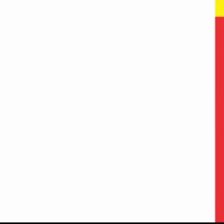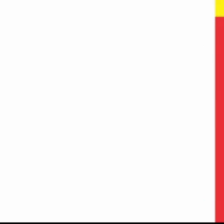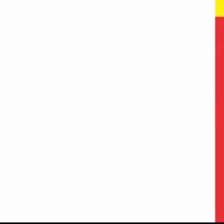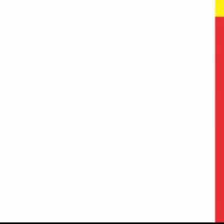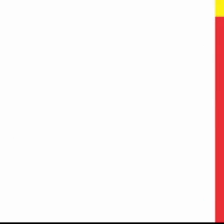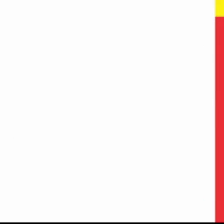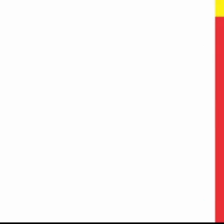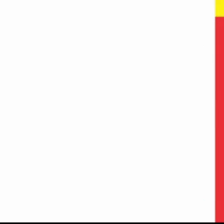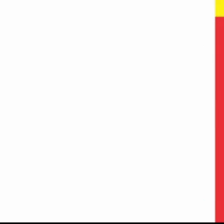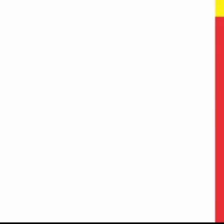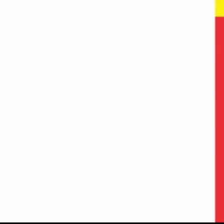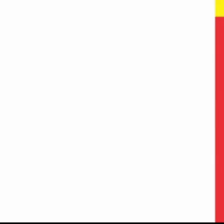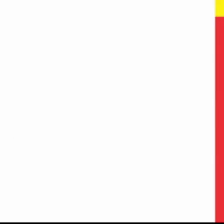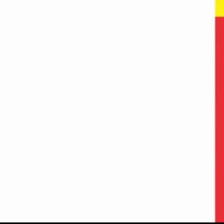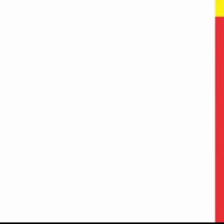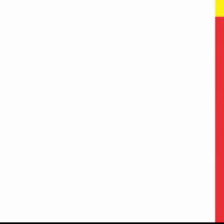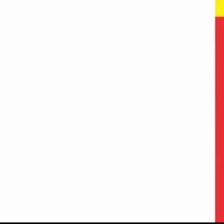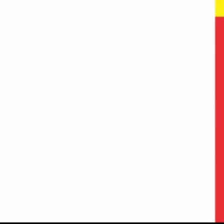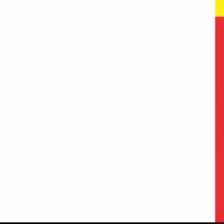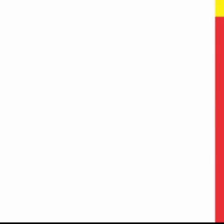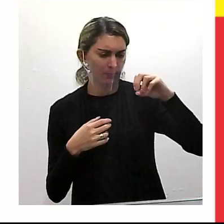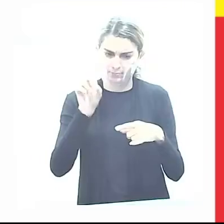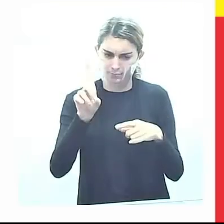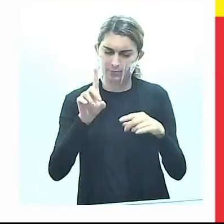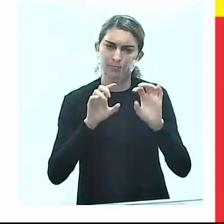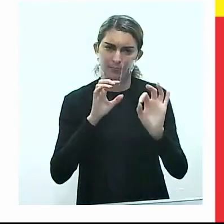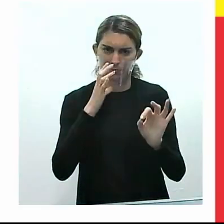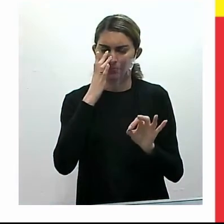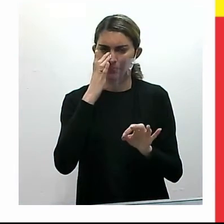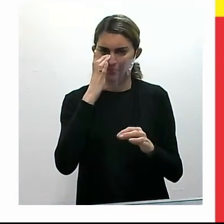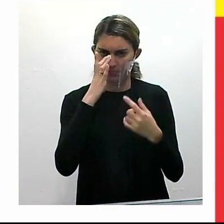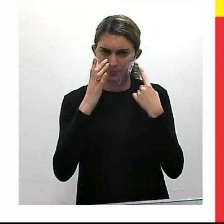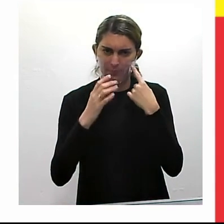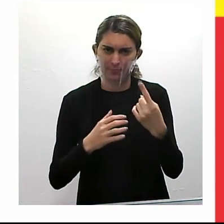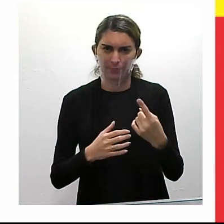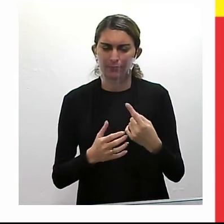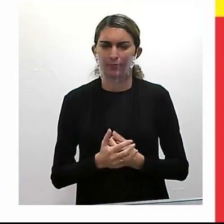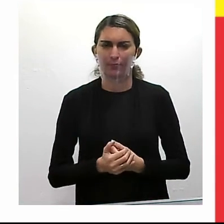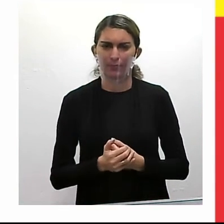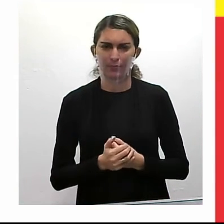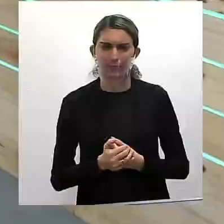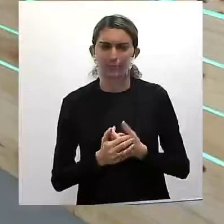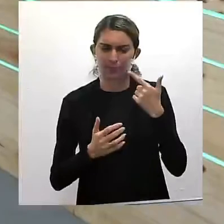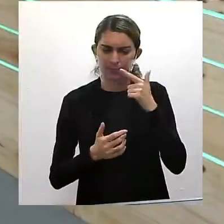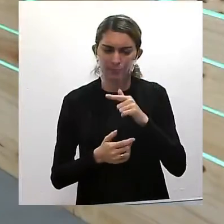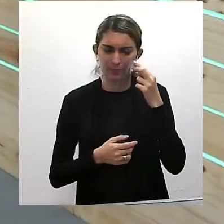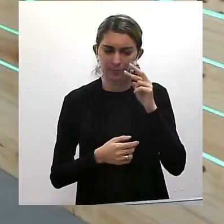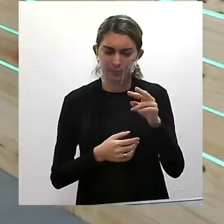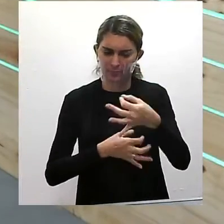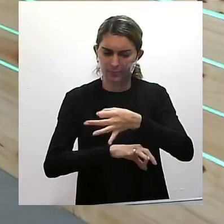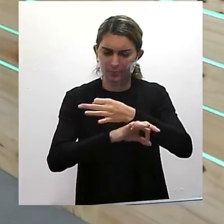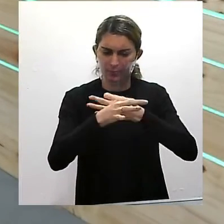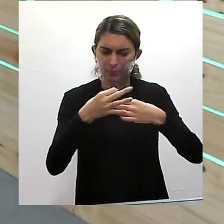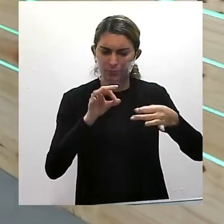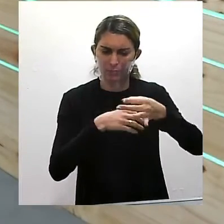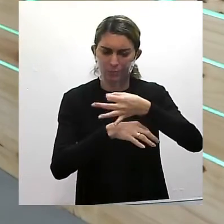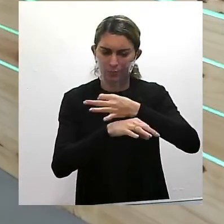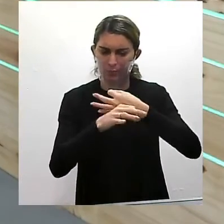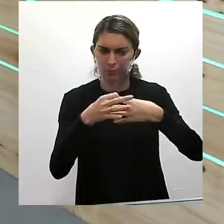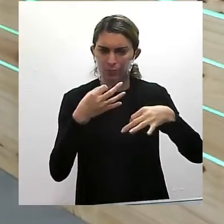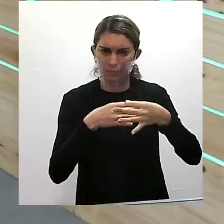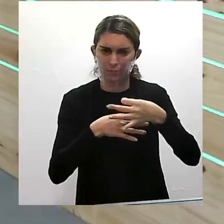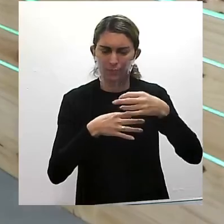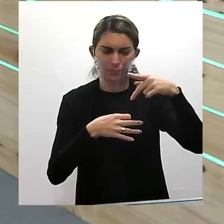gente, né? Vocês conseguiram ver aqui agora? Vocês conseguiram ver aí que a molécula, né, as moléculas que